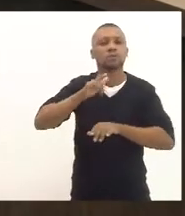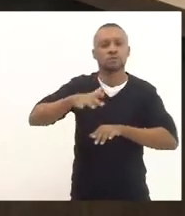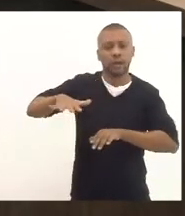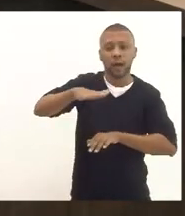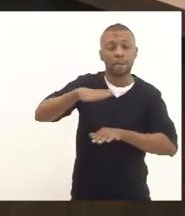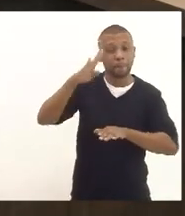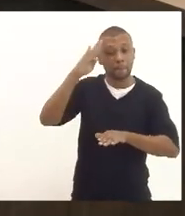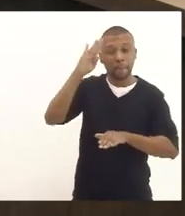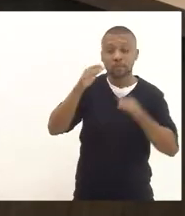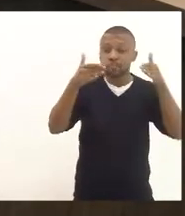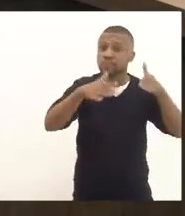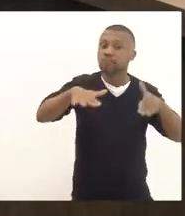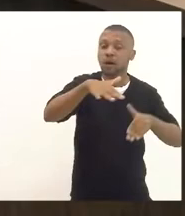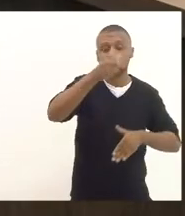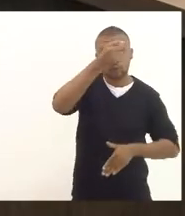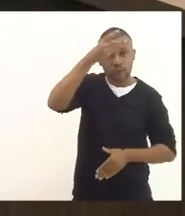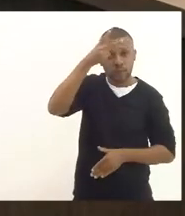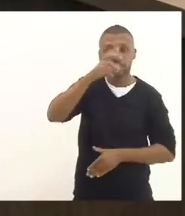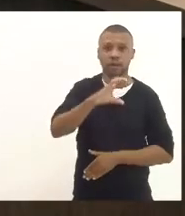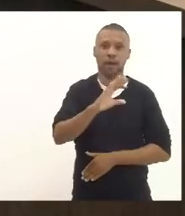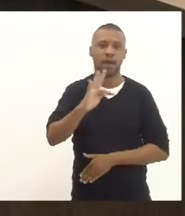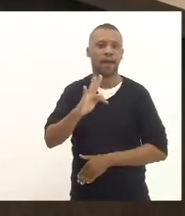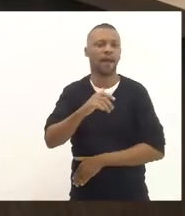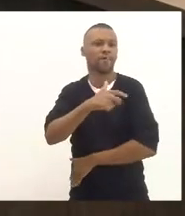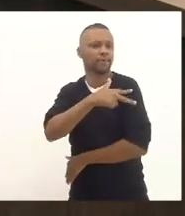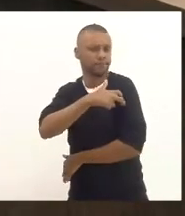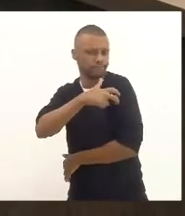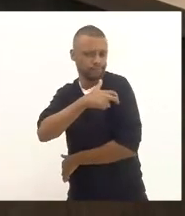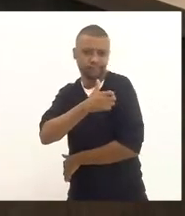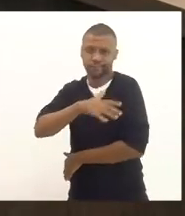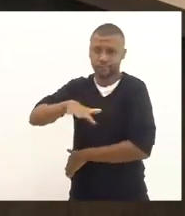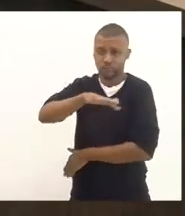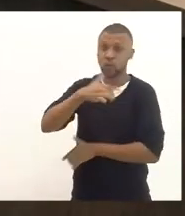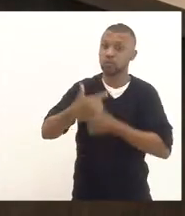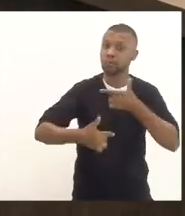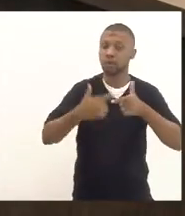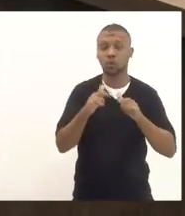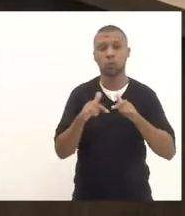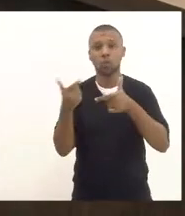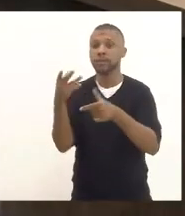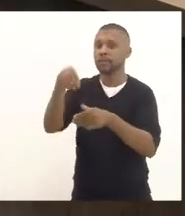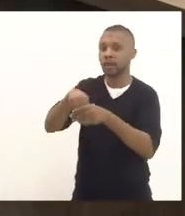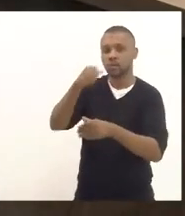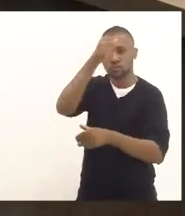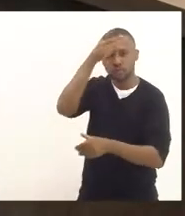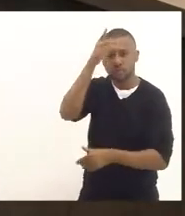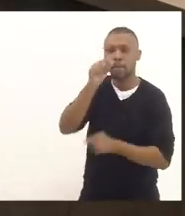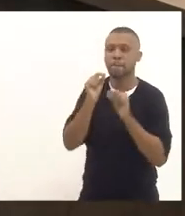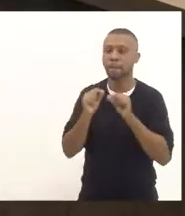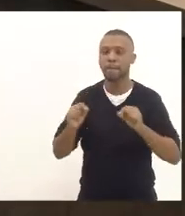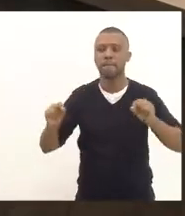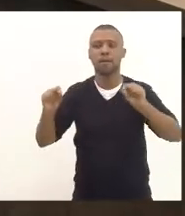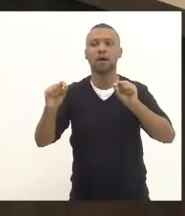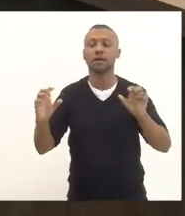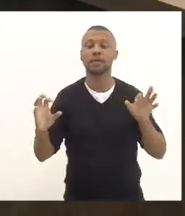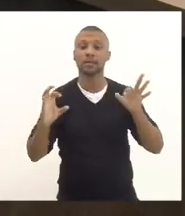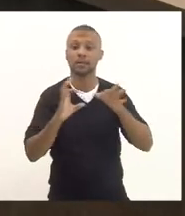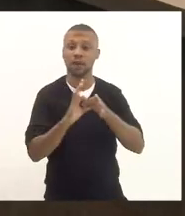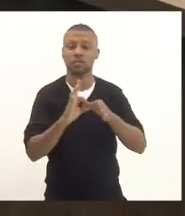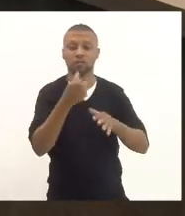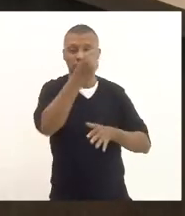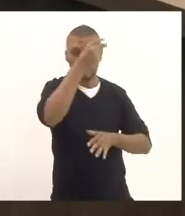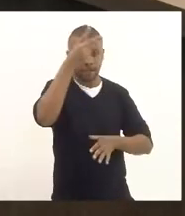cidade de Cabo Frio somos pensam no atuação do nosso Poder Legislativo na cidade é em consonância com a